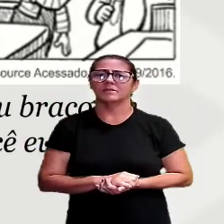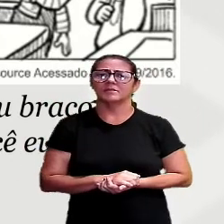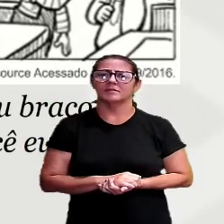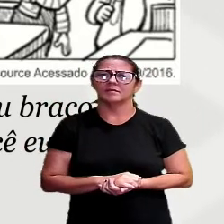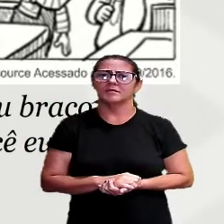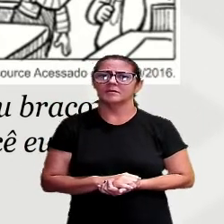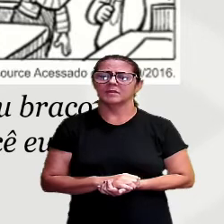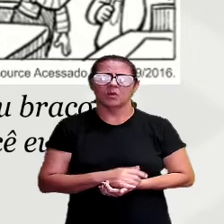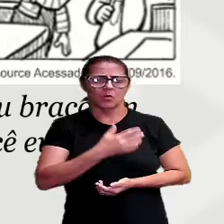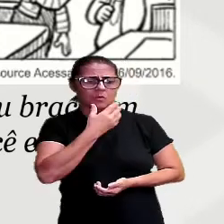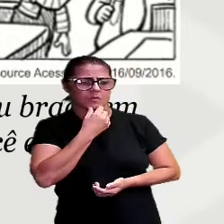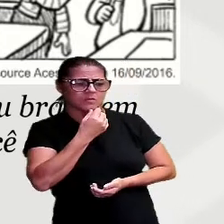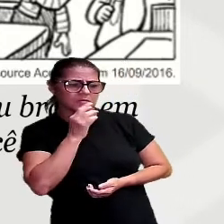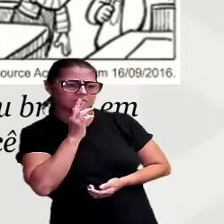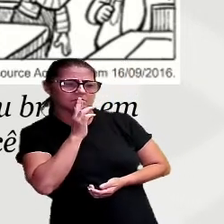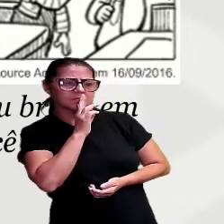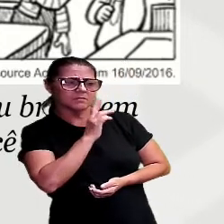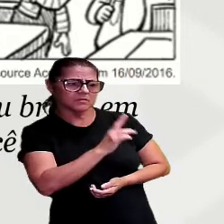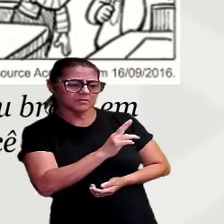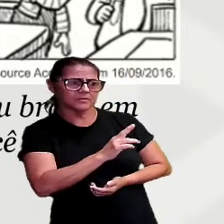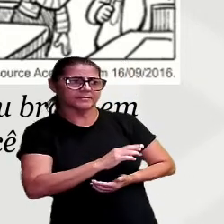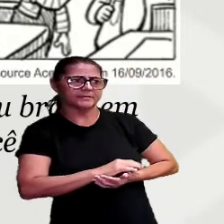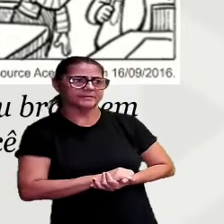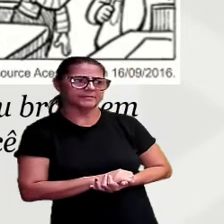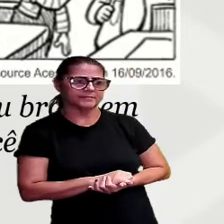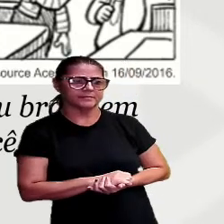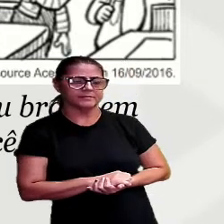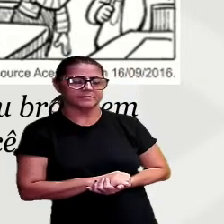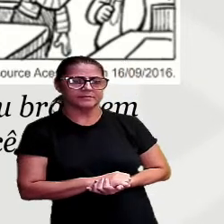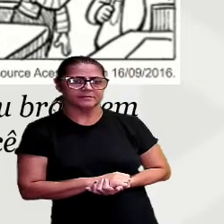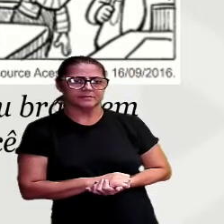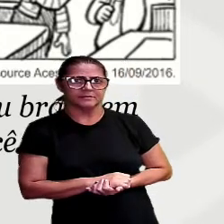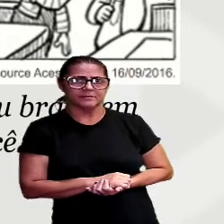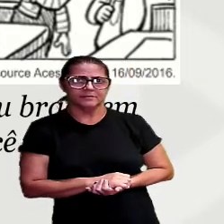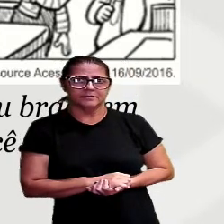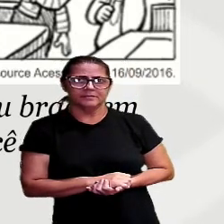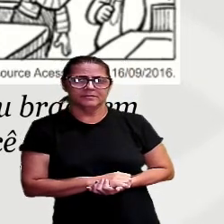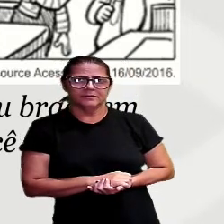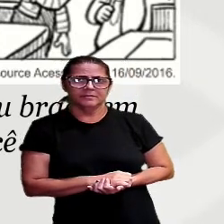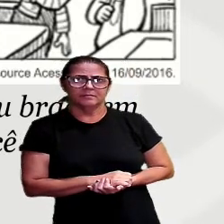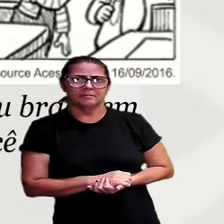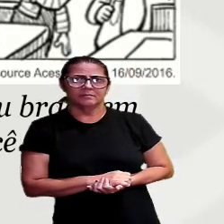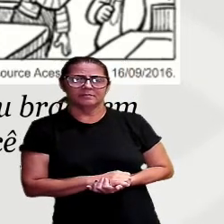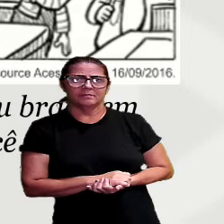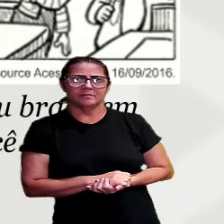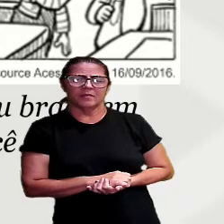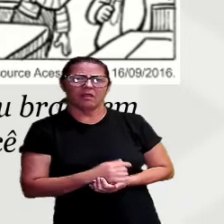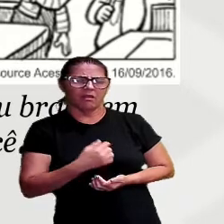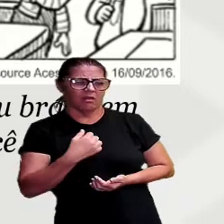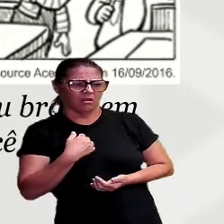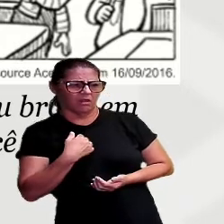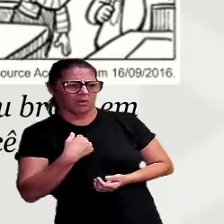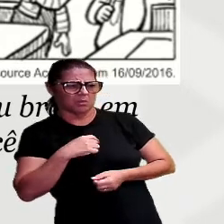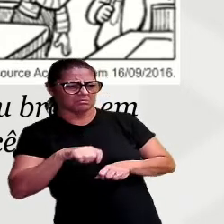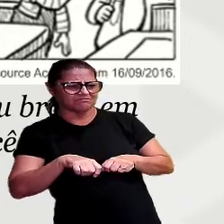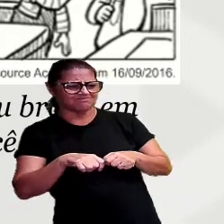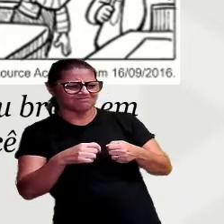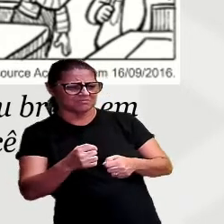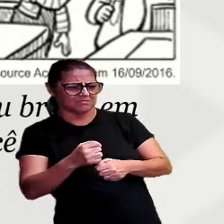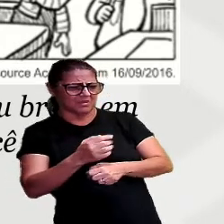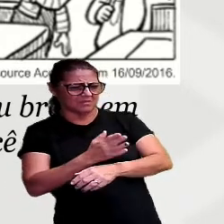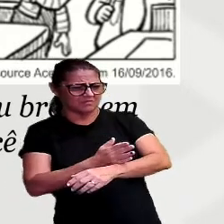nosso. E ele responde assim, ó, I broke my arm in 2 places. Então, eu quebrei meu braço